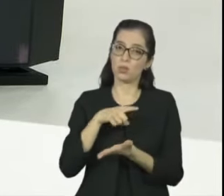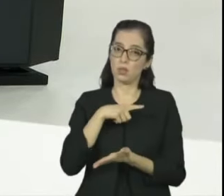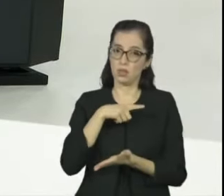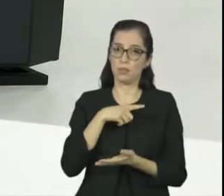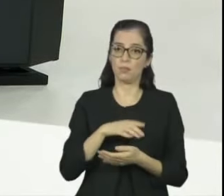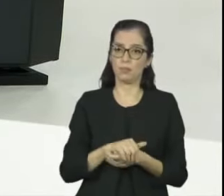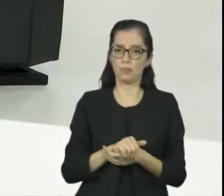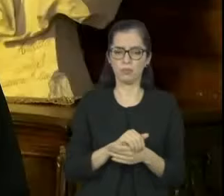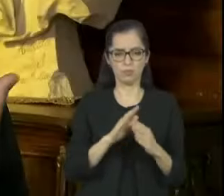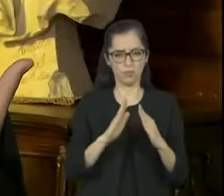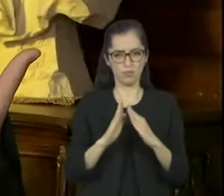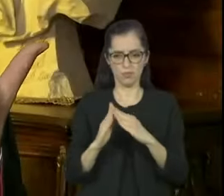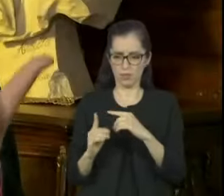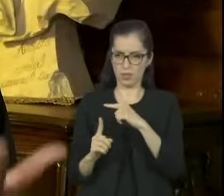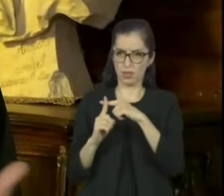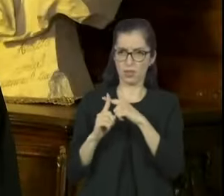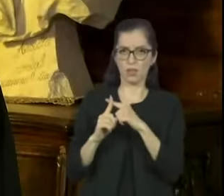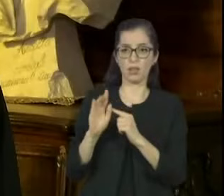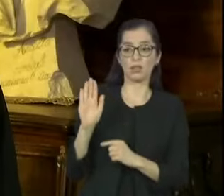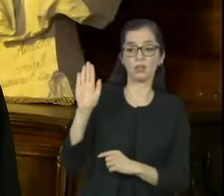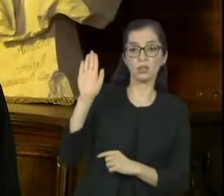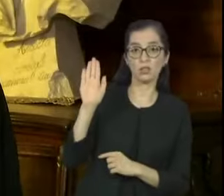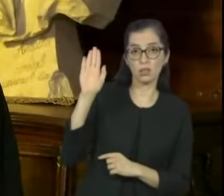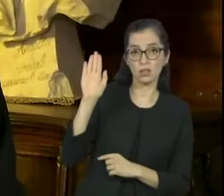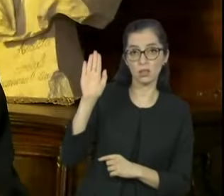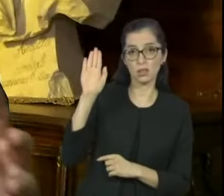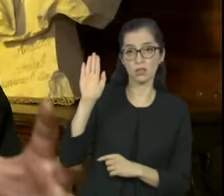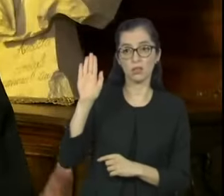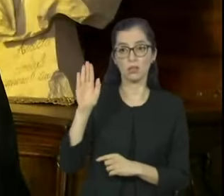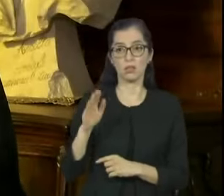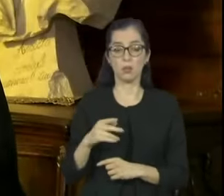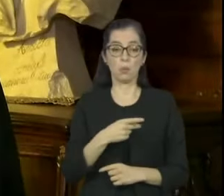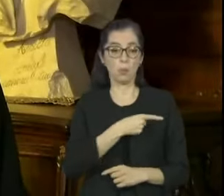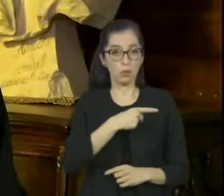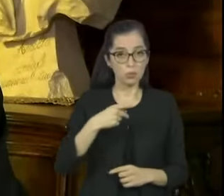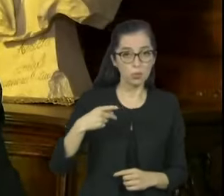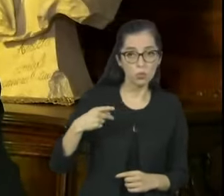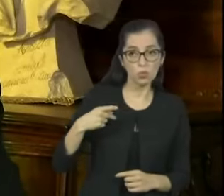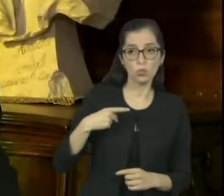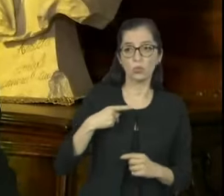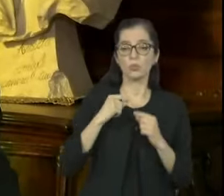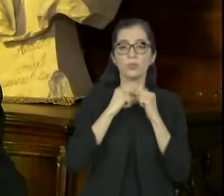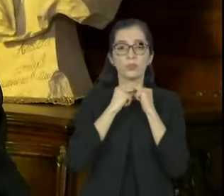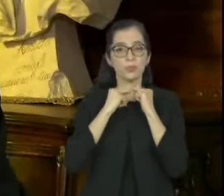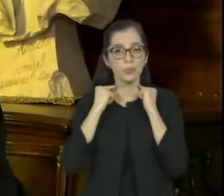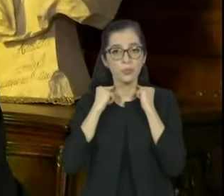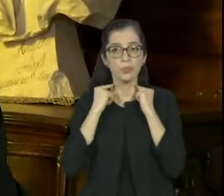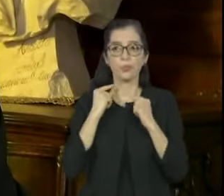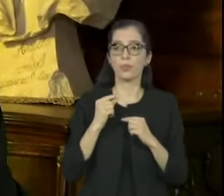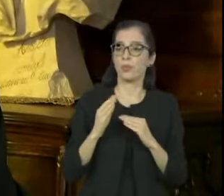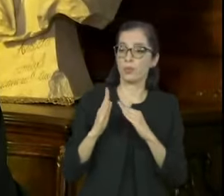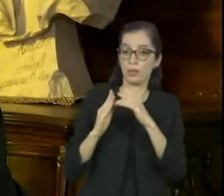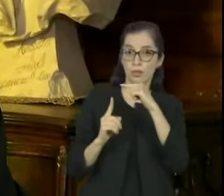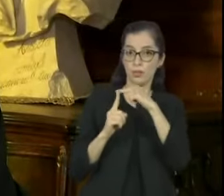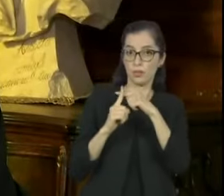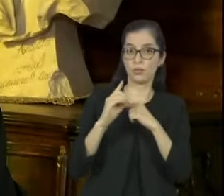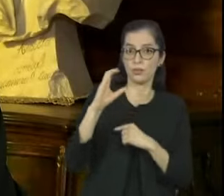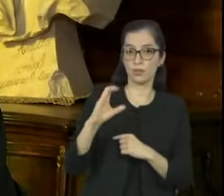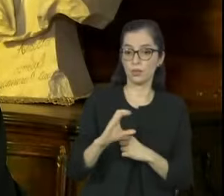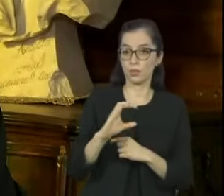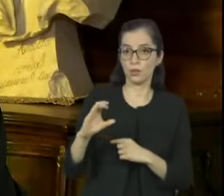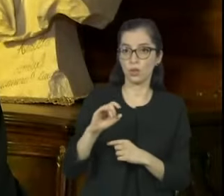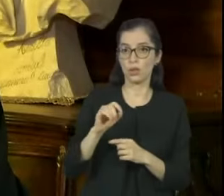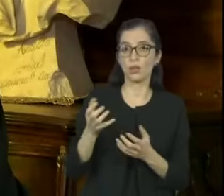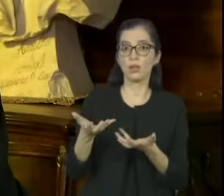fazem candidatos bispos pastores e líderes de igrejas que se propõe para os